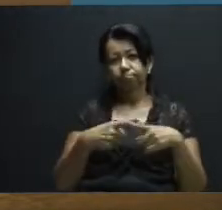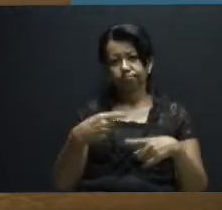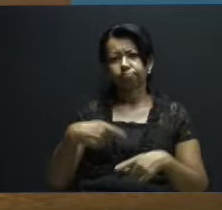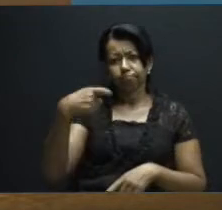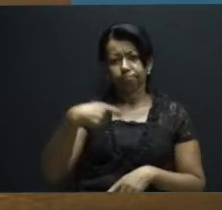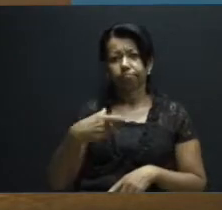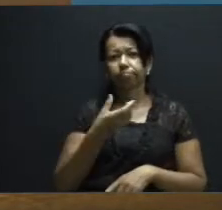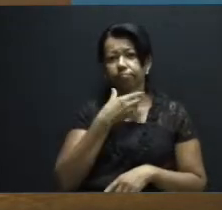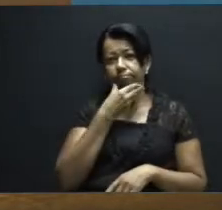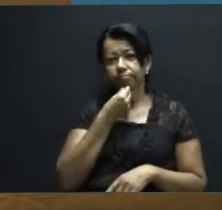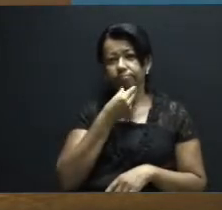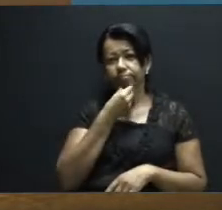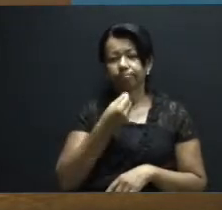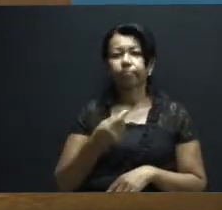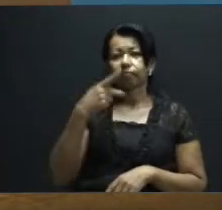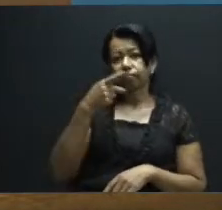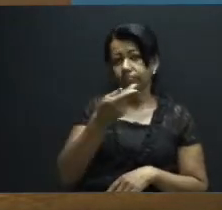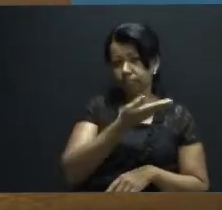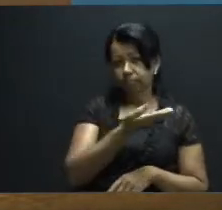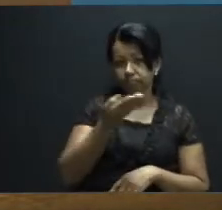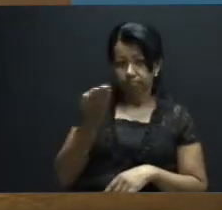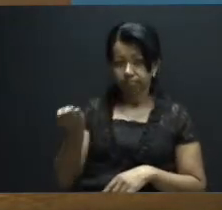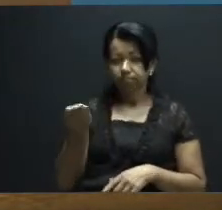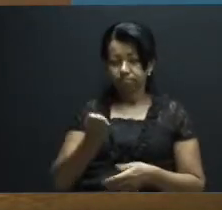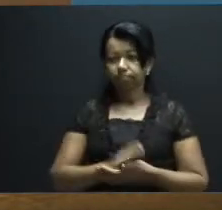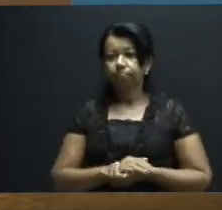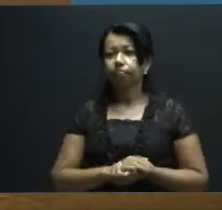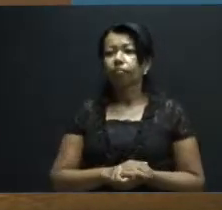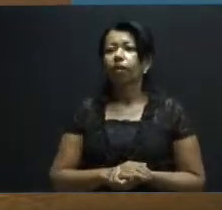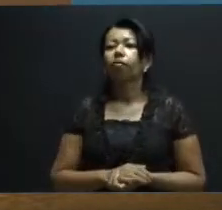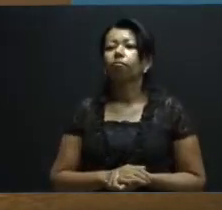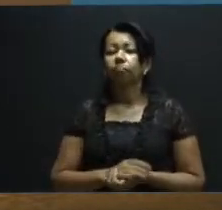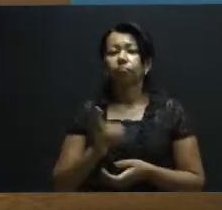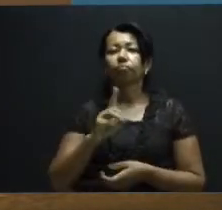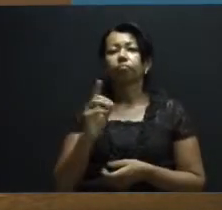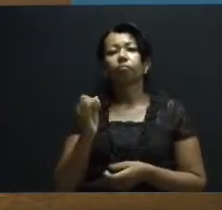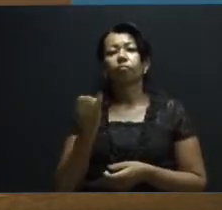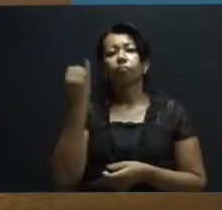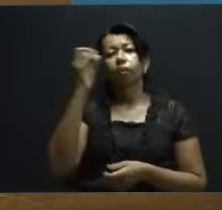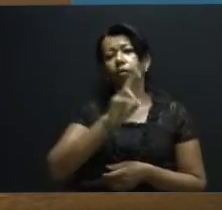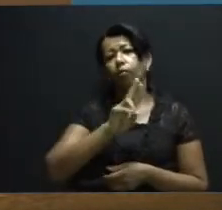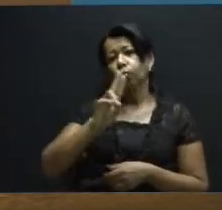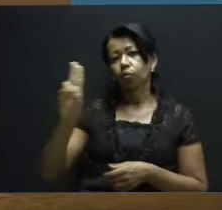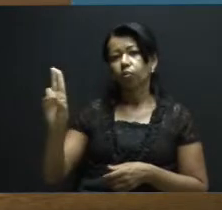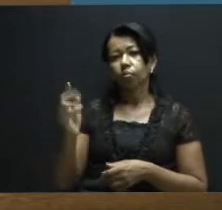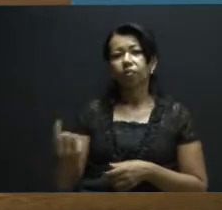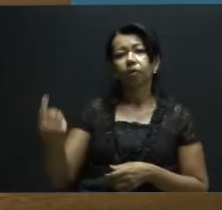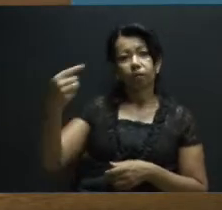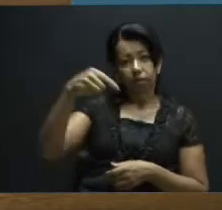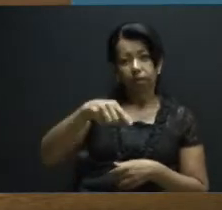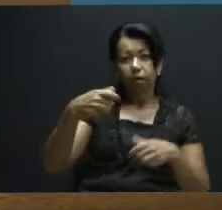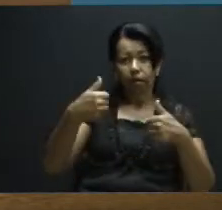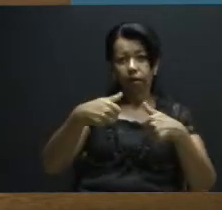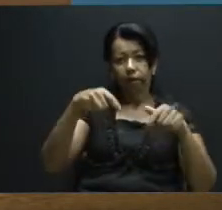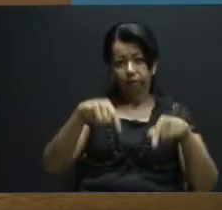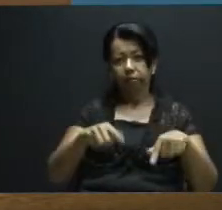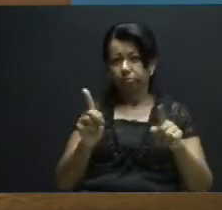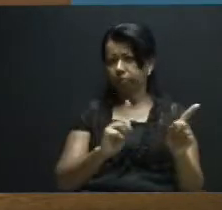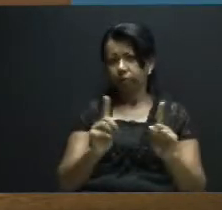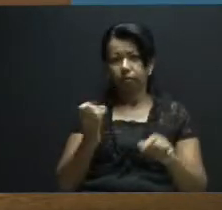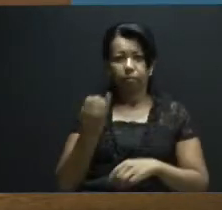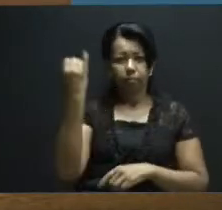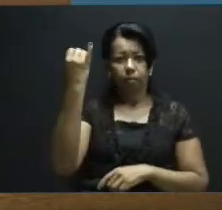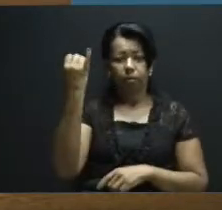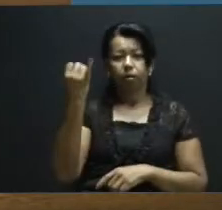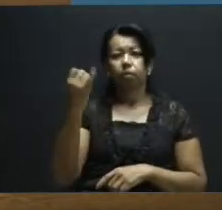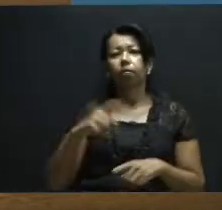estou falando aqui para a vossa excelência não importa o nome que vai entrar aqui não importa a